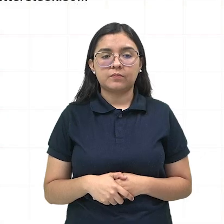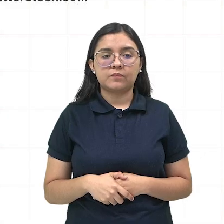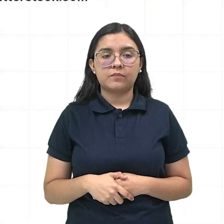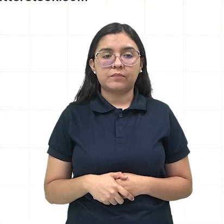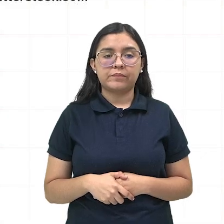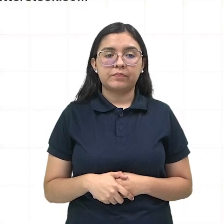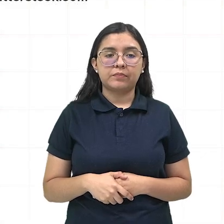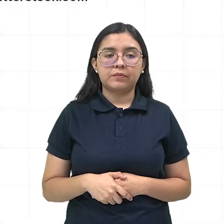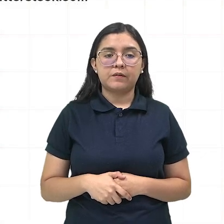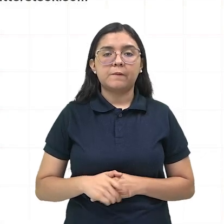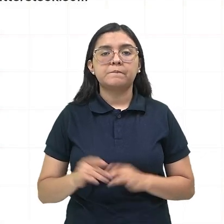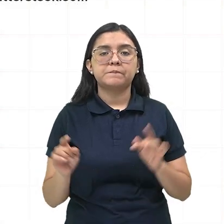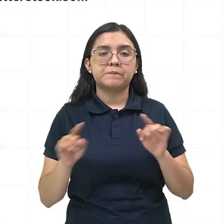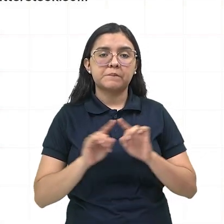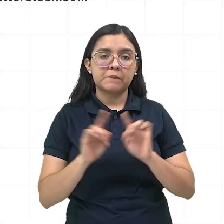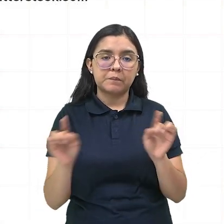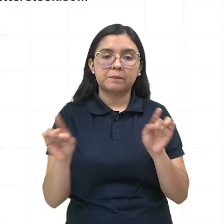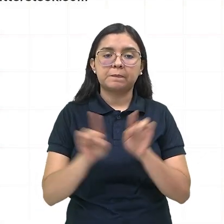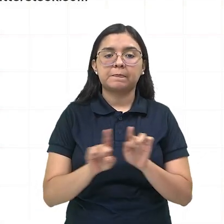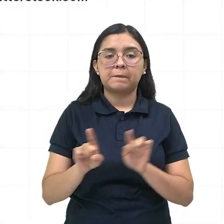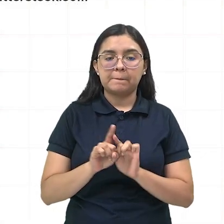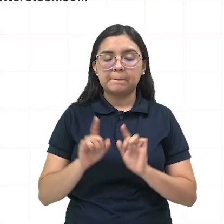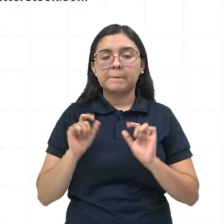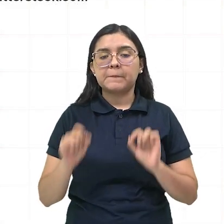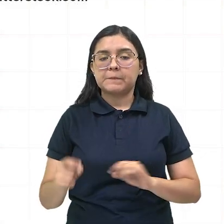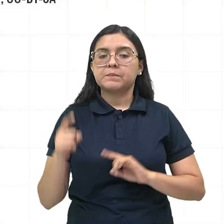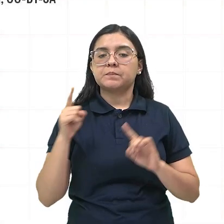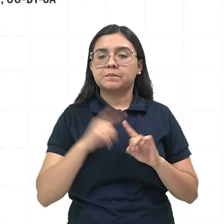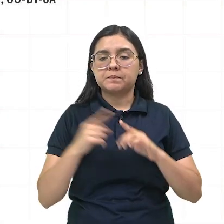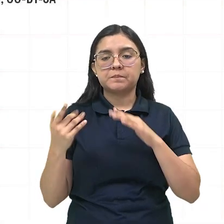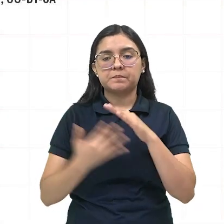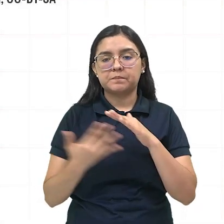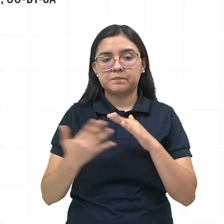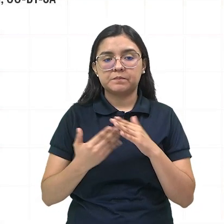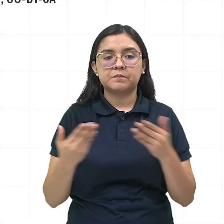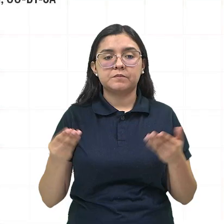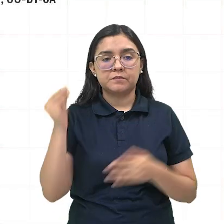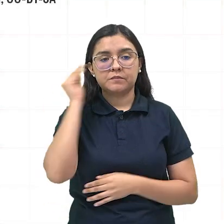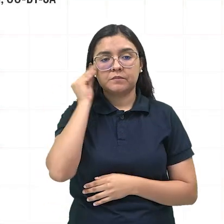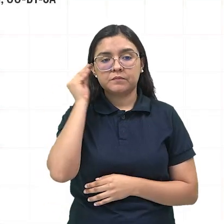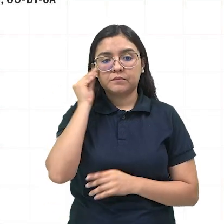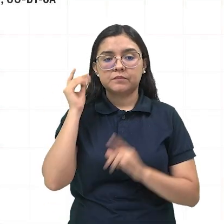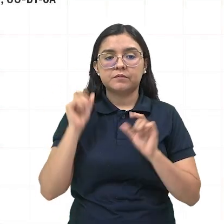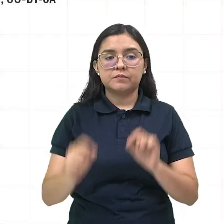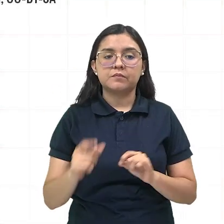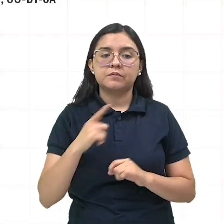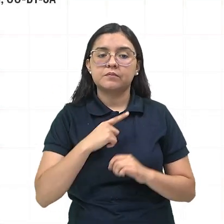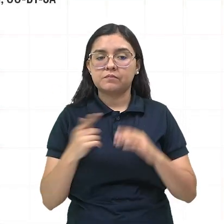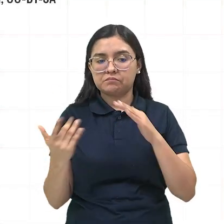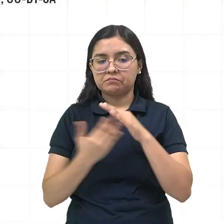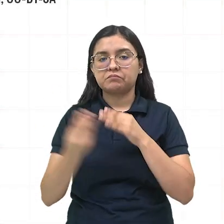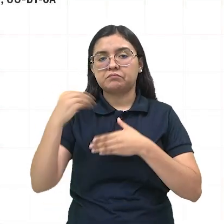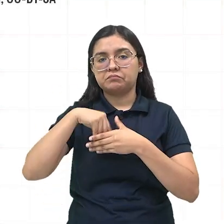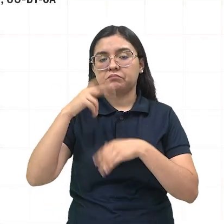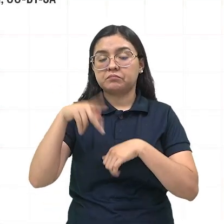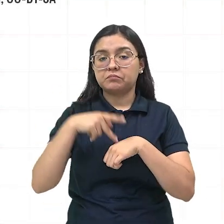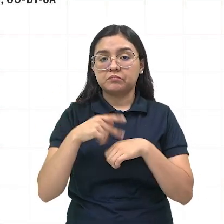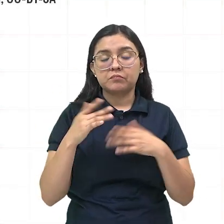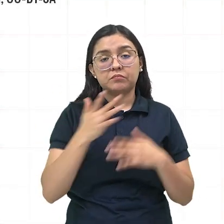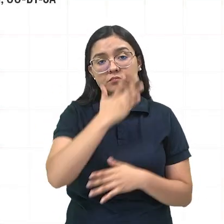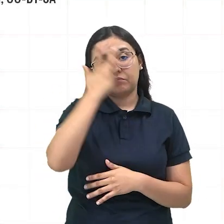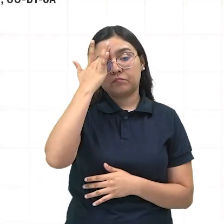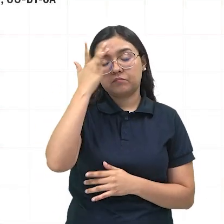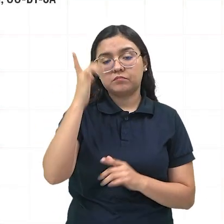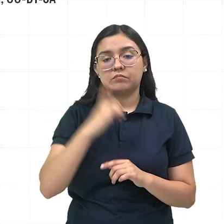país. Mas também existe, pessoal, um tipo de migração que a gente vai ver na próxima tela agora, que é a migração interna, que é quando uma pessoa, por algum